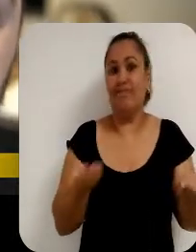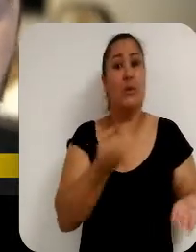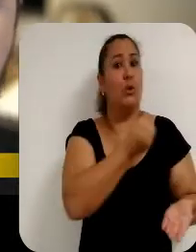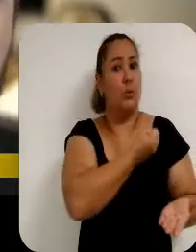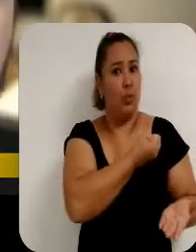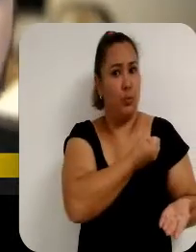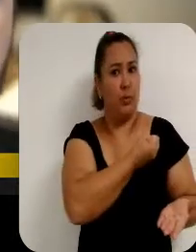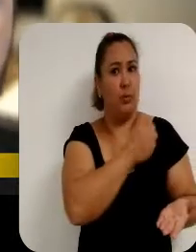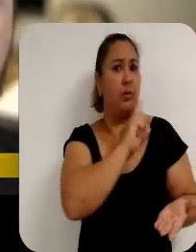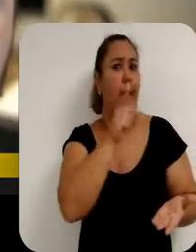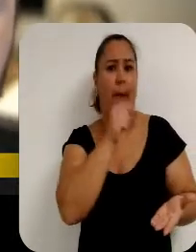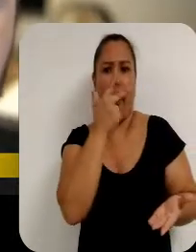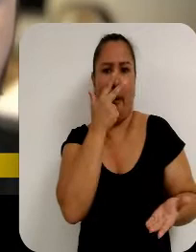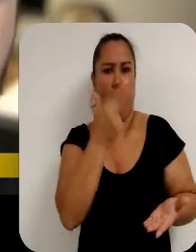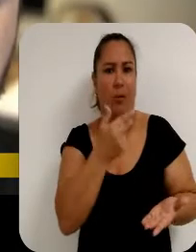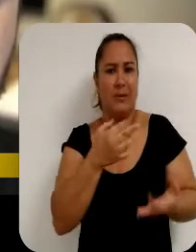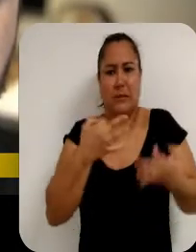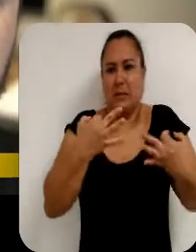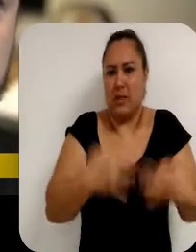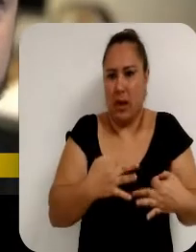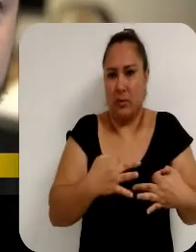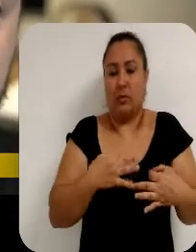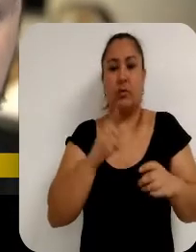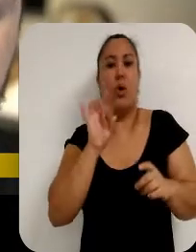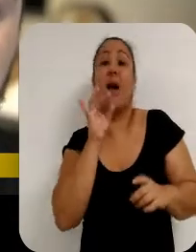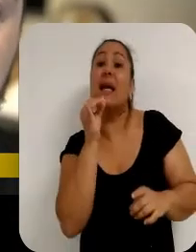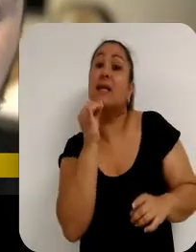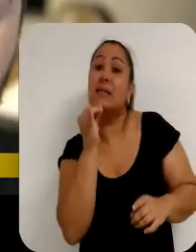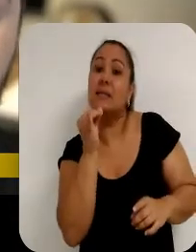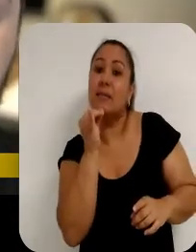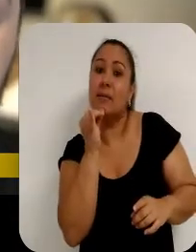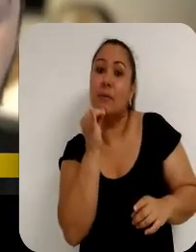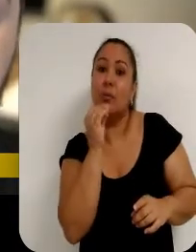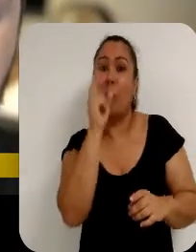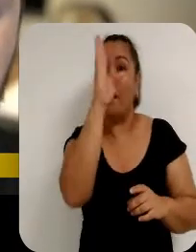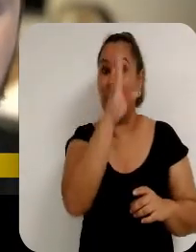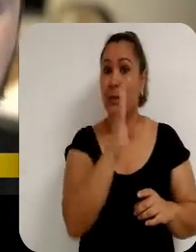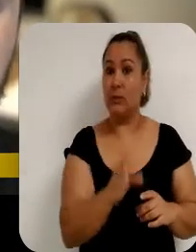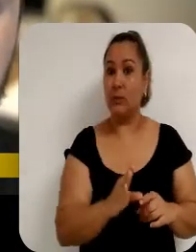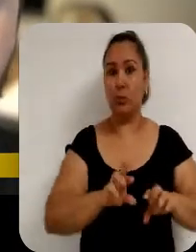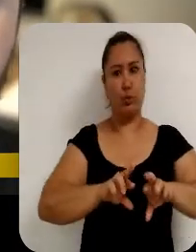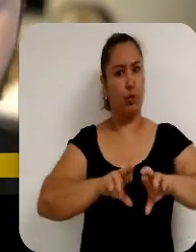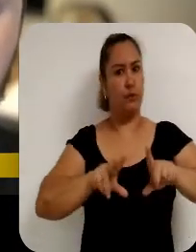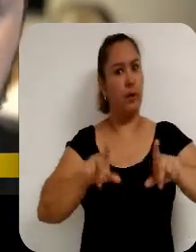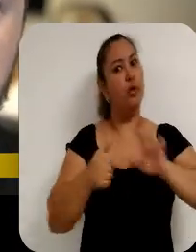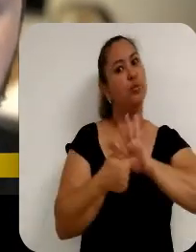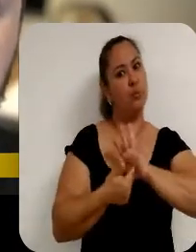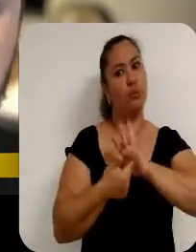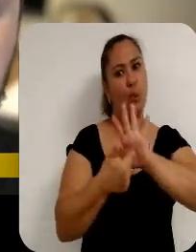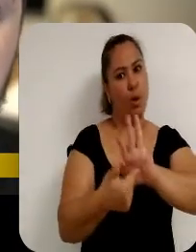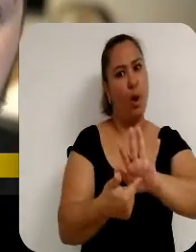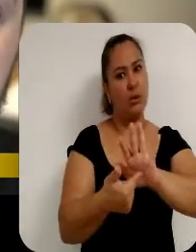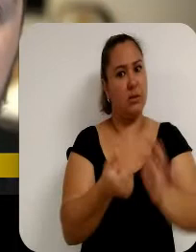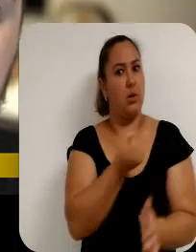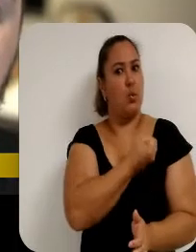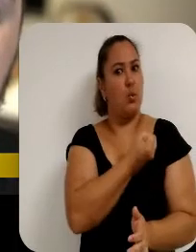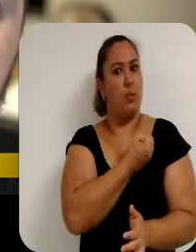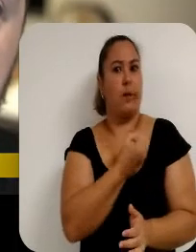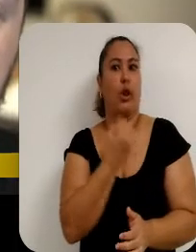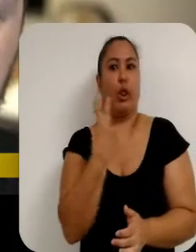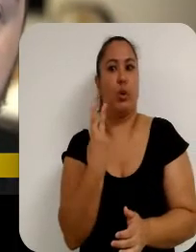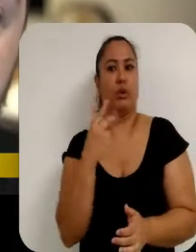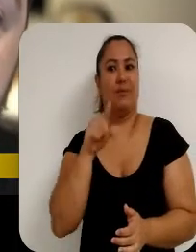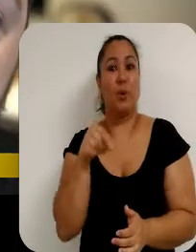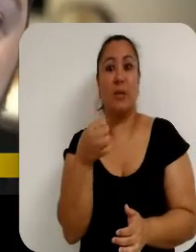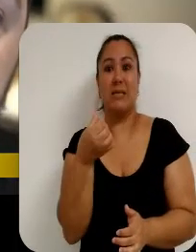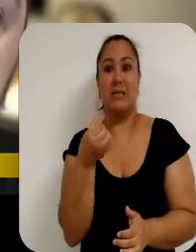proporcionais. Esse tipo de simulação para o Brasil daria resultados diferentes desse valor que eu estou dando para vocês, de 2,6 milhões de pessoas mortas até agosto, se a